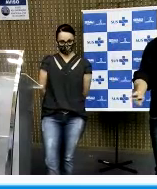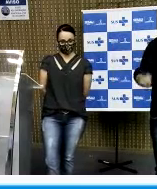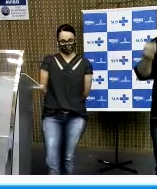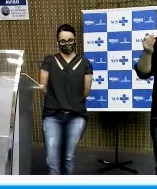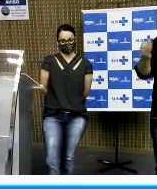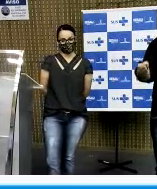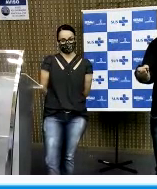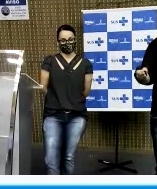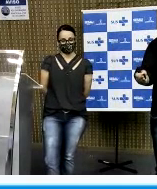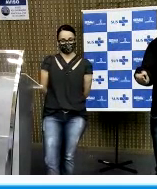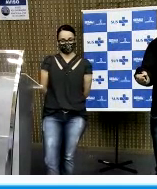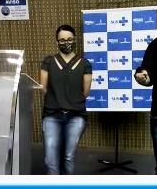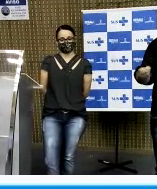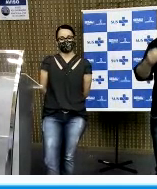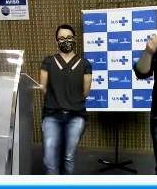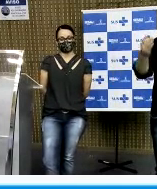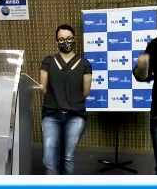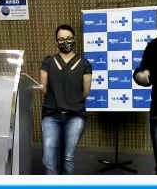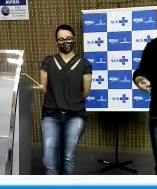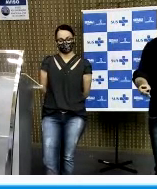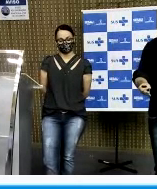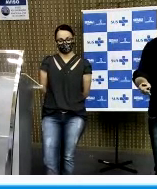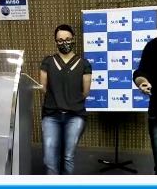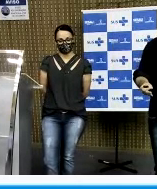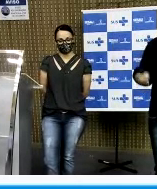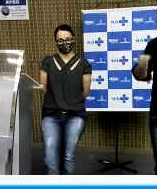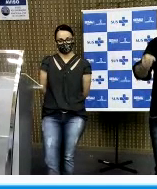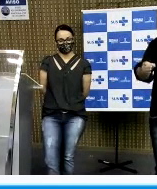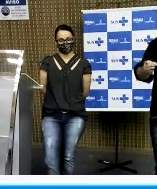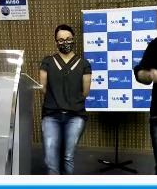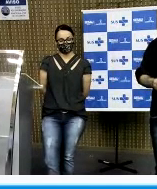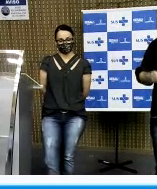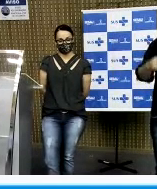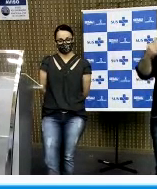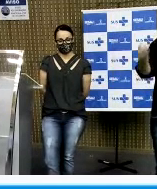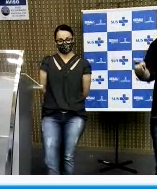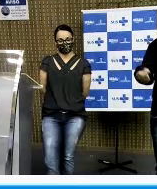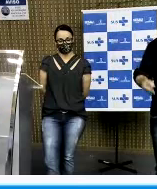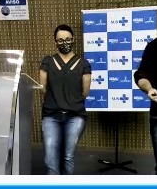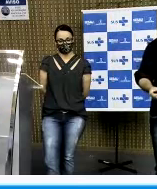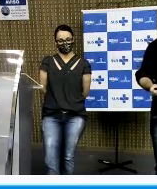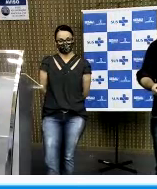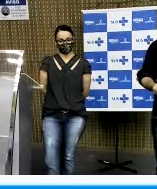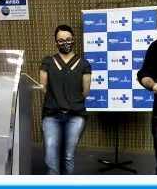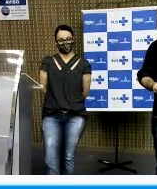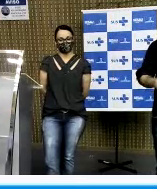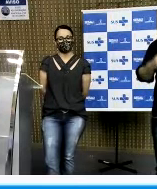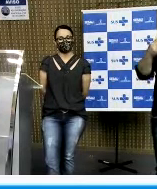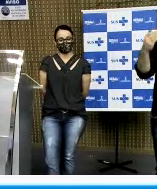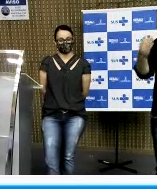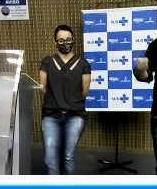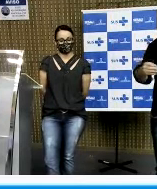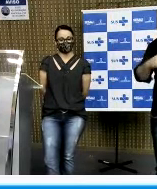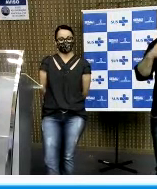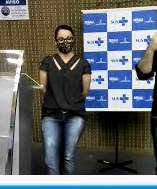direcionada aos agentes comunitários de saúde e à equipe de enfermagem. Também foram compartilhadas, eu tive o apoio dos acadêmicos